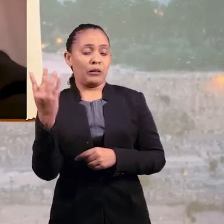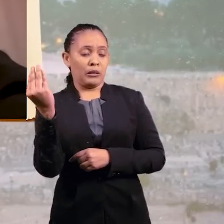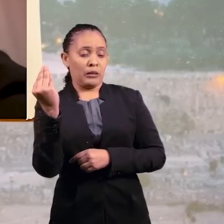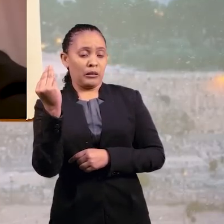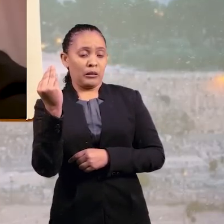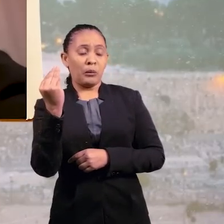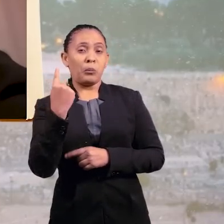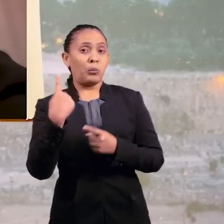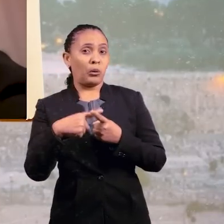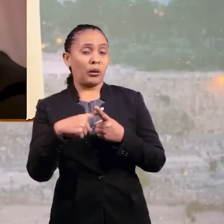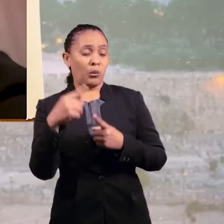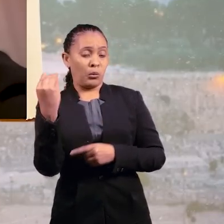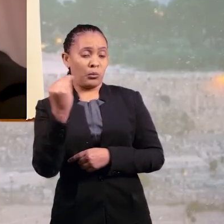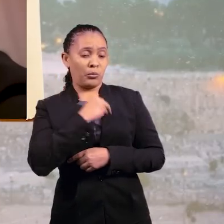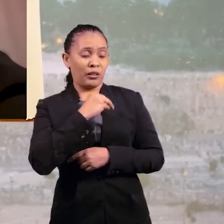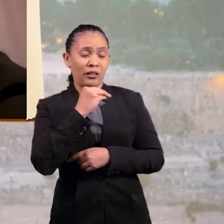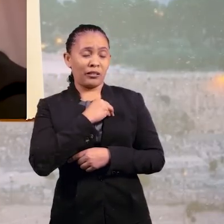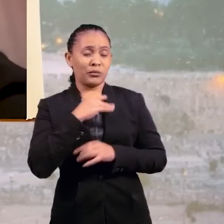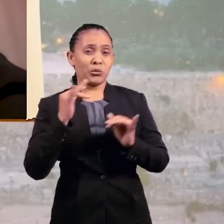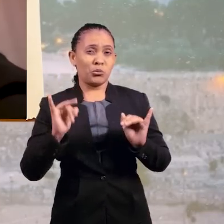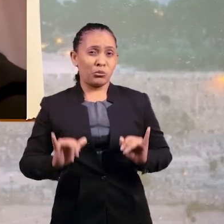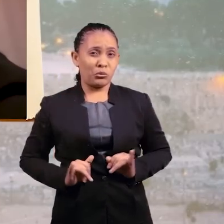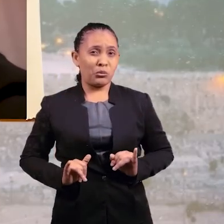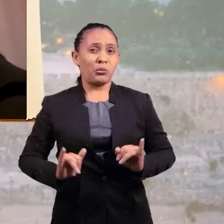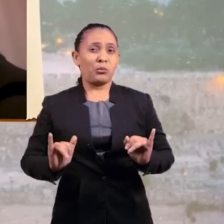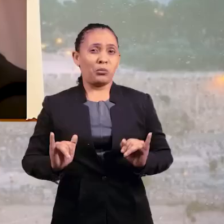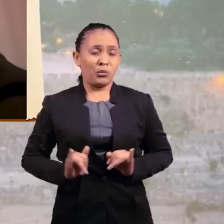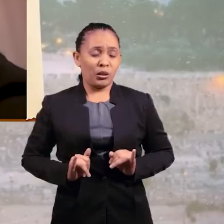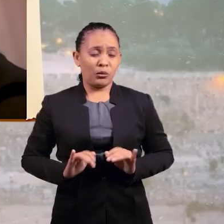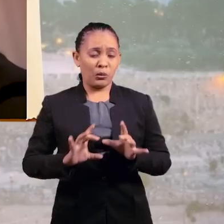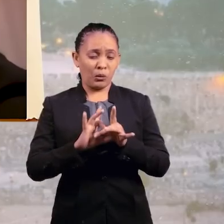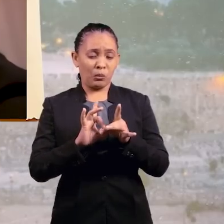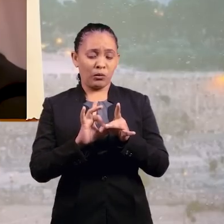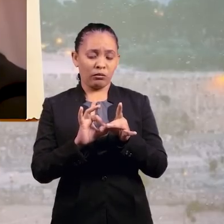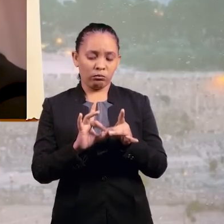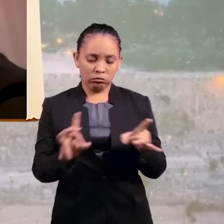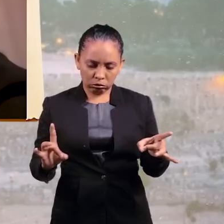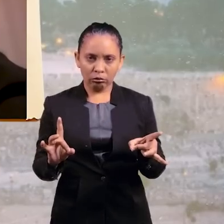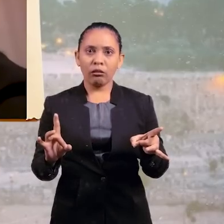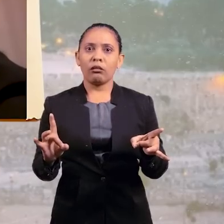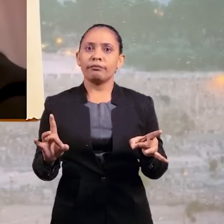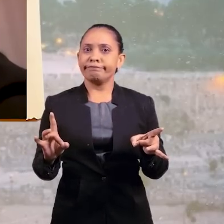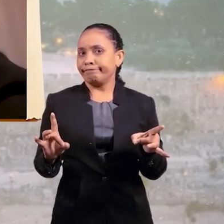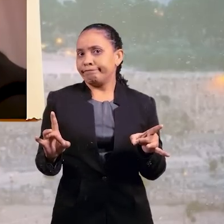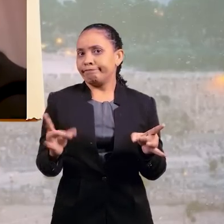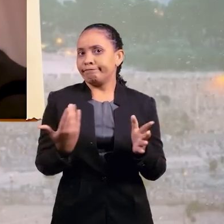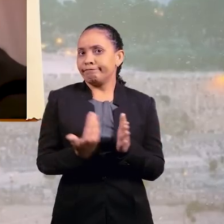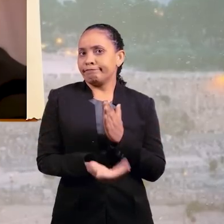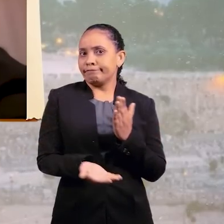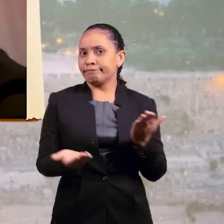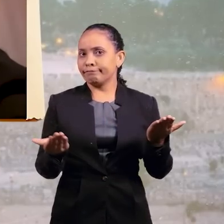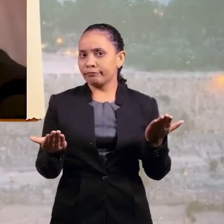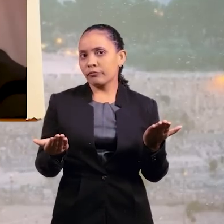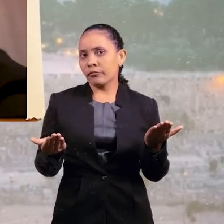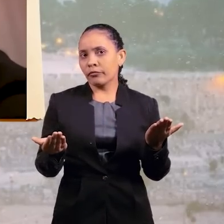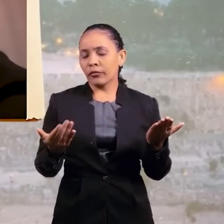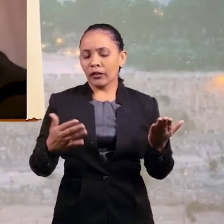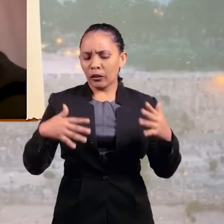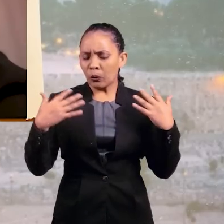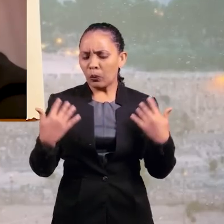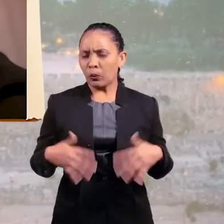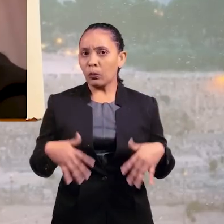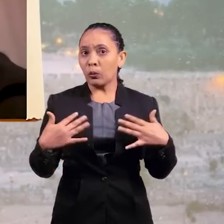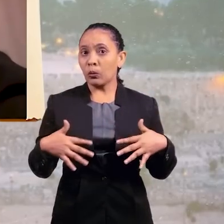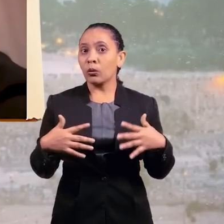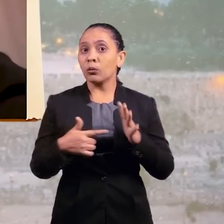uma angústia, a incerteza, o sofrimento, a perda da comunhão com Deus. Tudo isso. Então, quando fala assim, ele seria